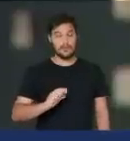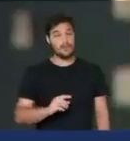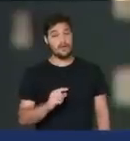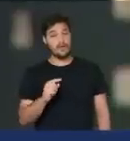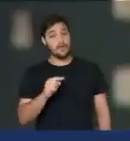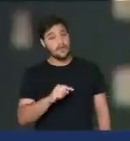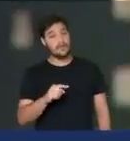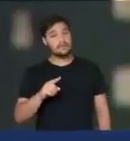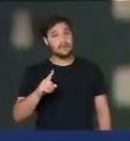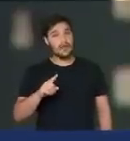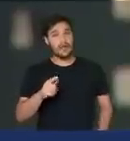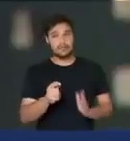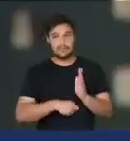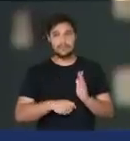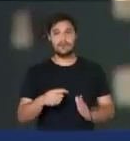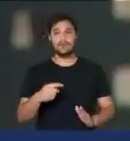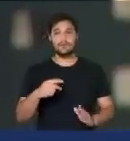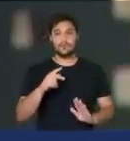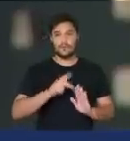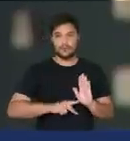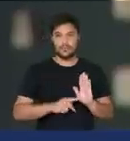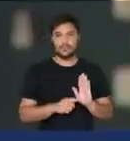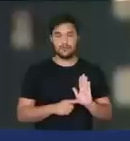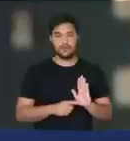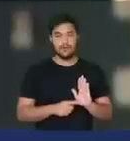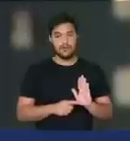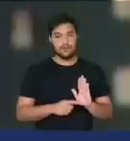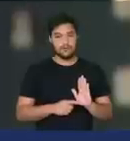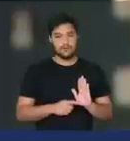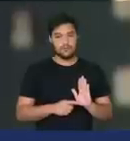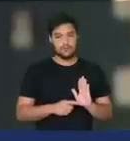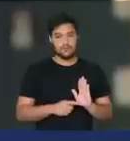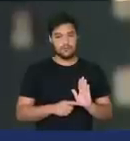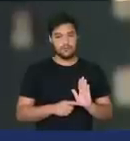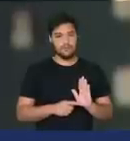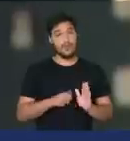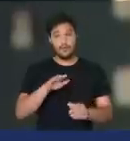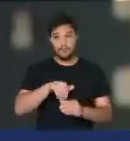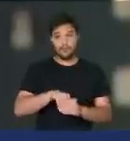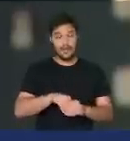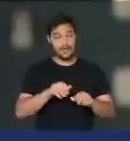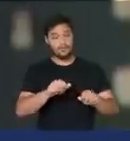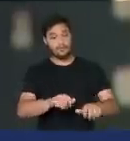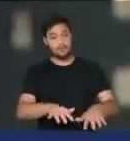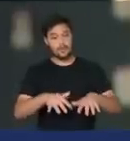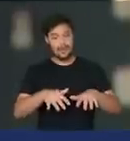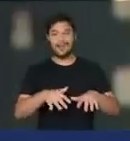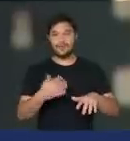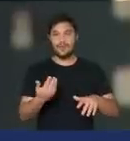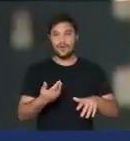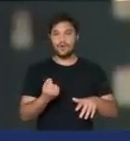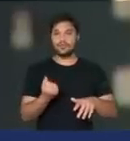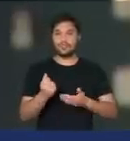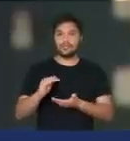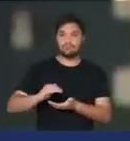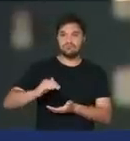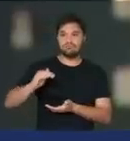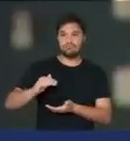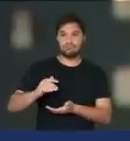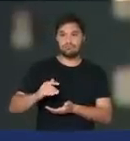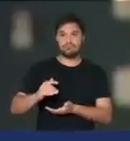a sanção do projeto de lei de nos determinarmos e votarmos no plenário as fontes de